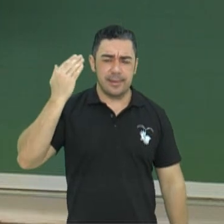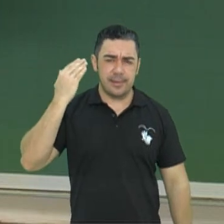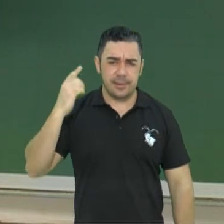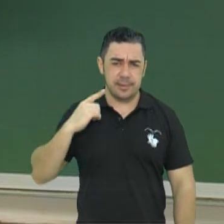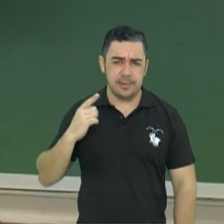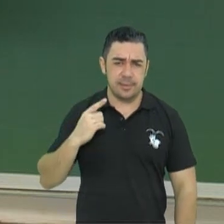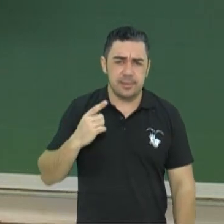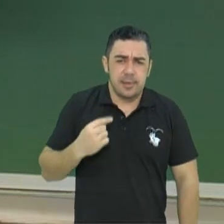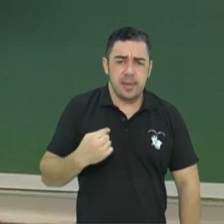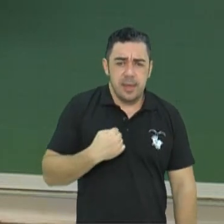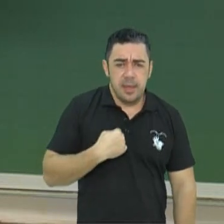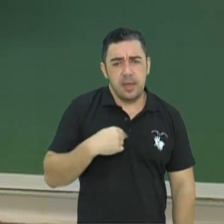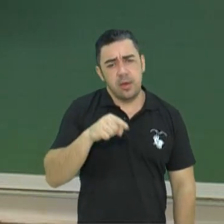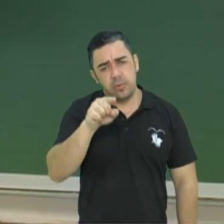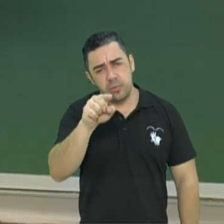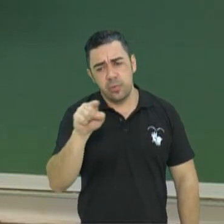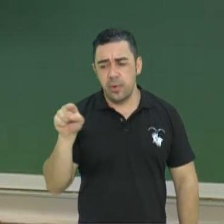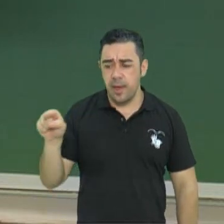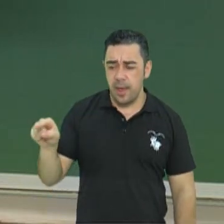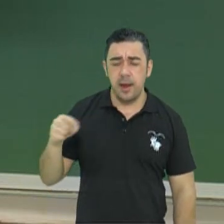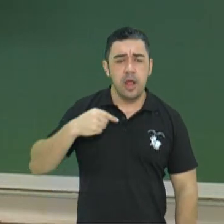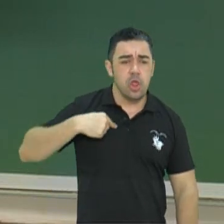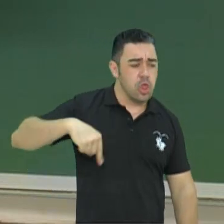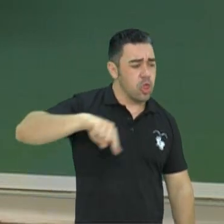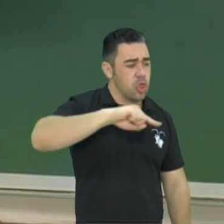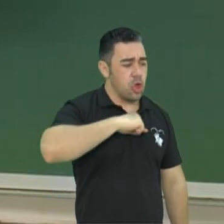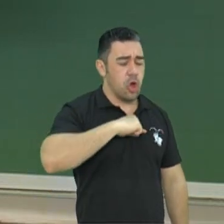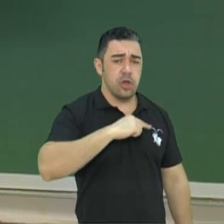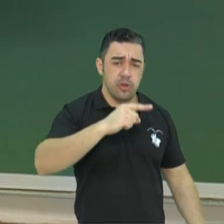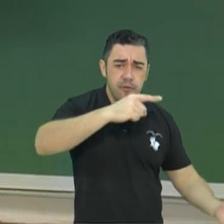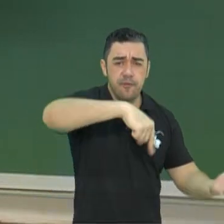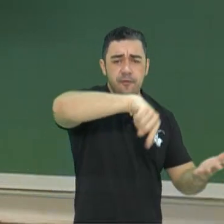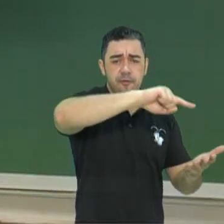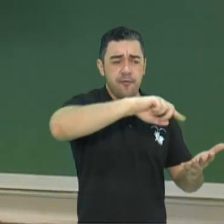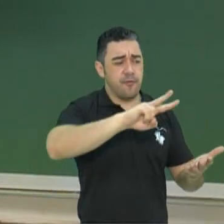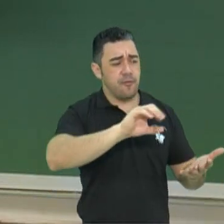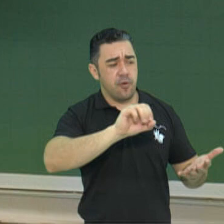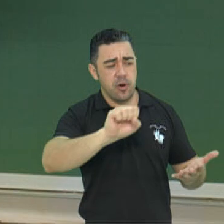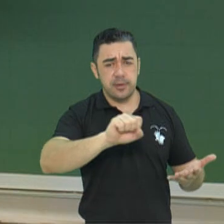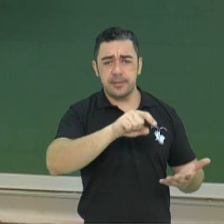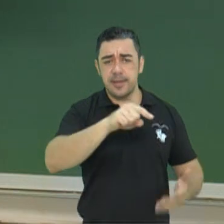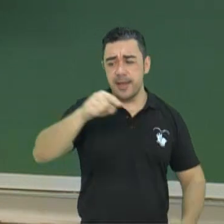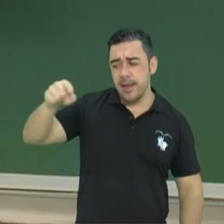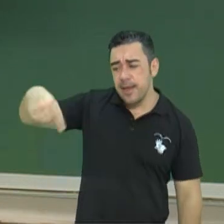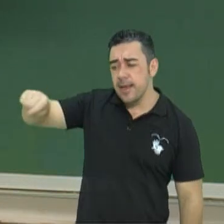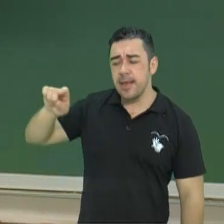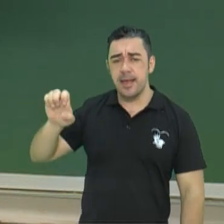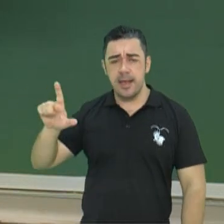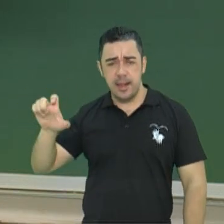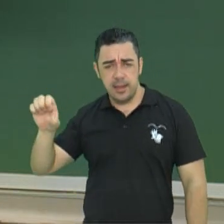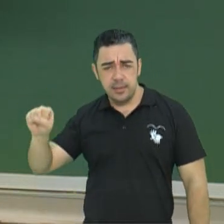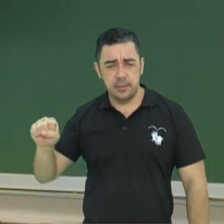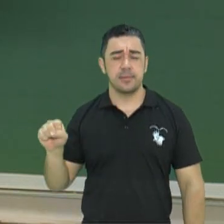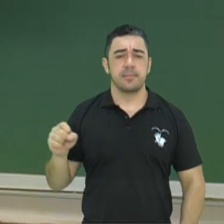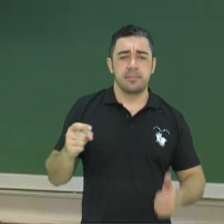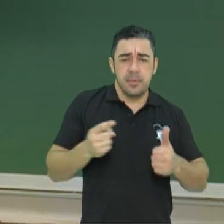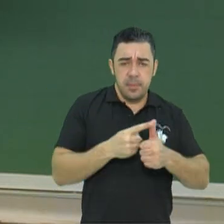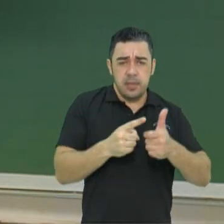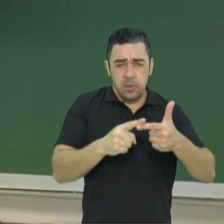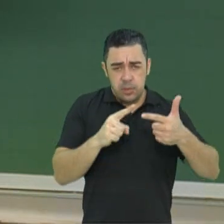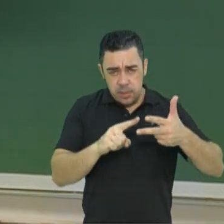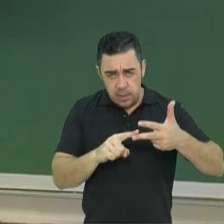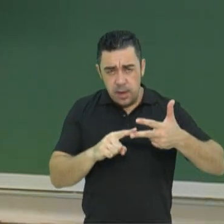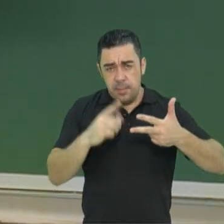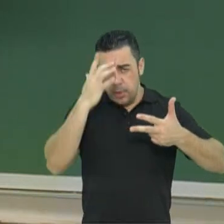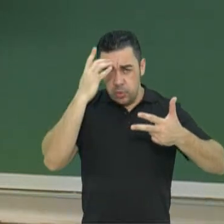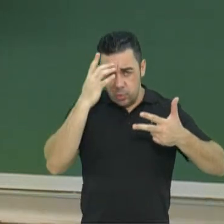1. Eu, tu, ele, nós, vós, eles, né? Primeira, segunda e terceira pessoa do singular,